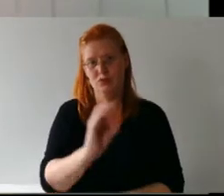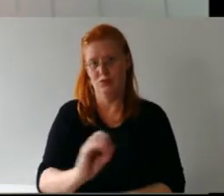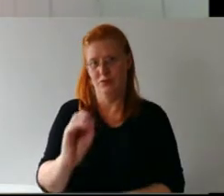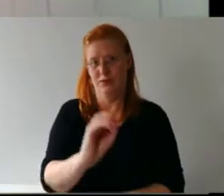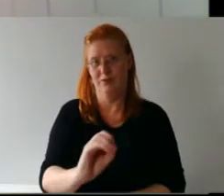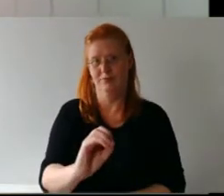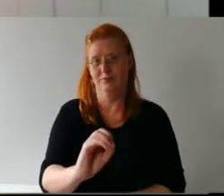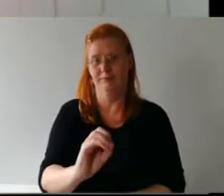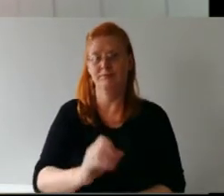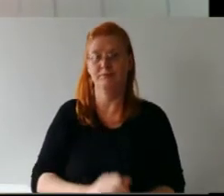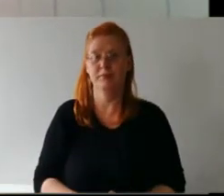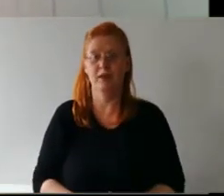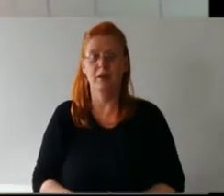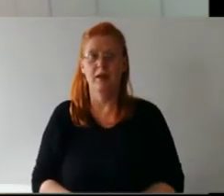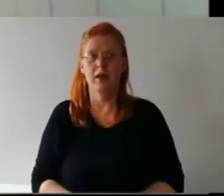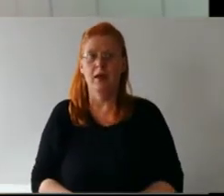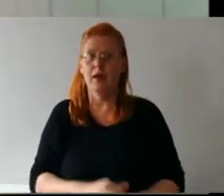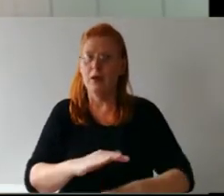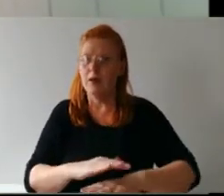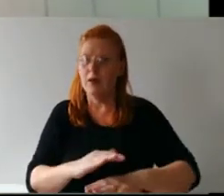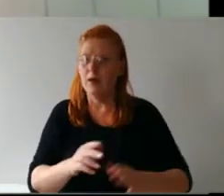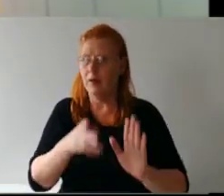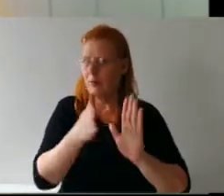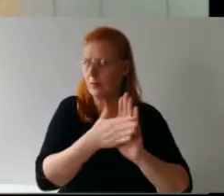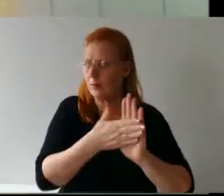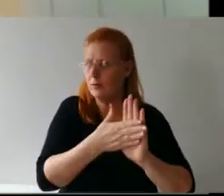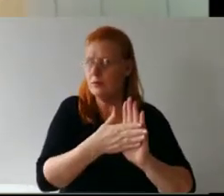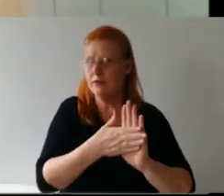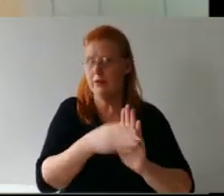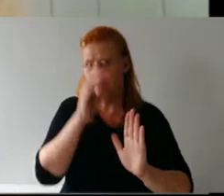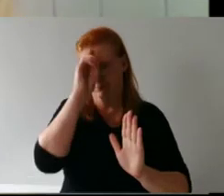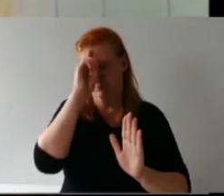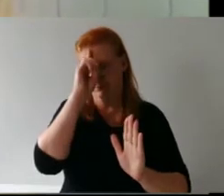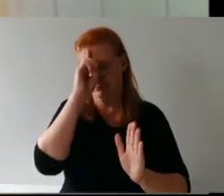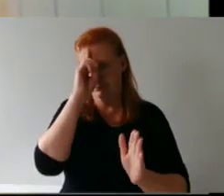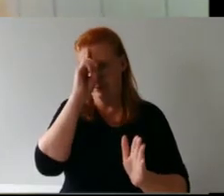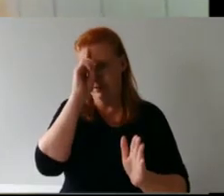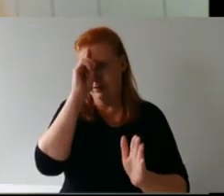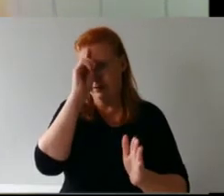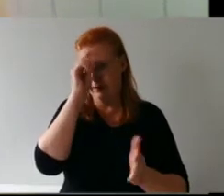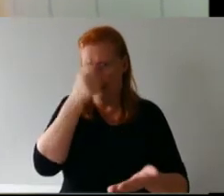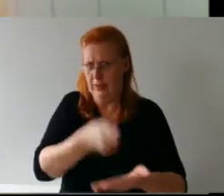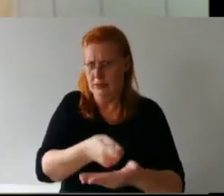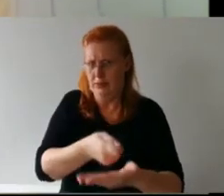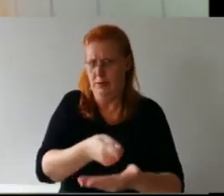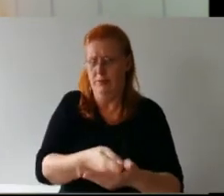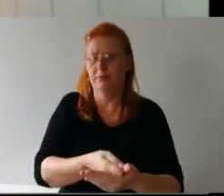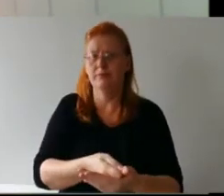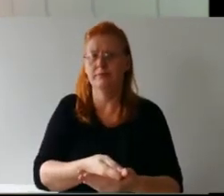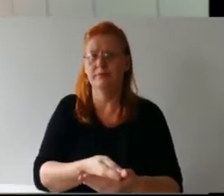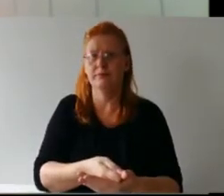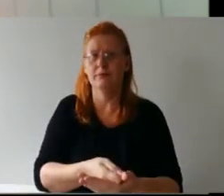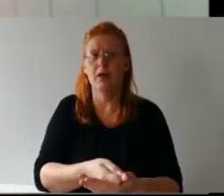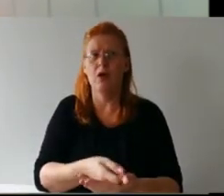zero. Todavia, o projeto crítico de Deleuze pretendia ser radical. Os